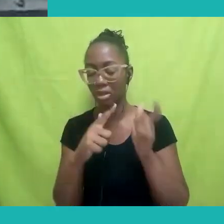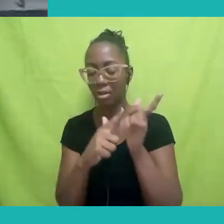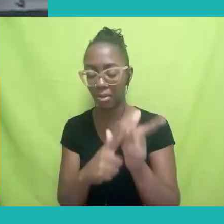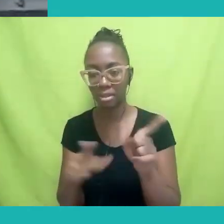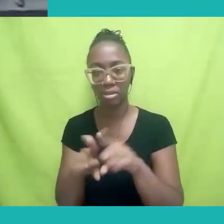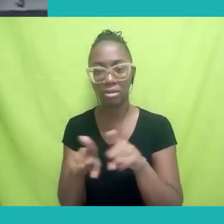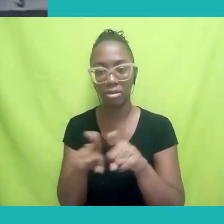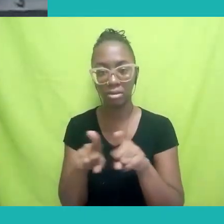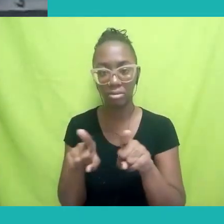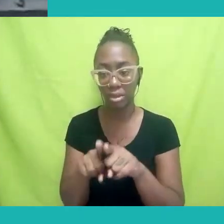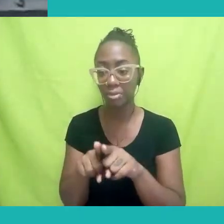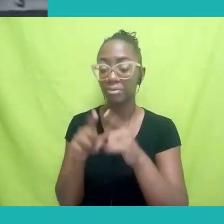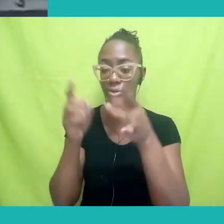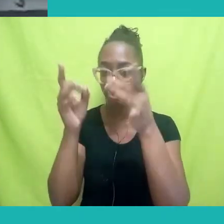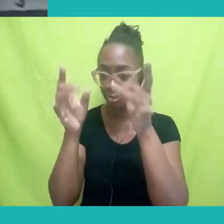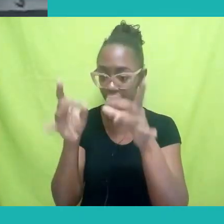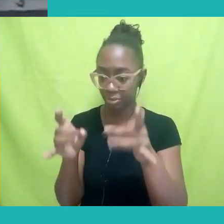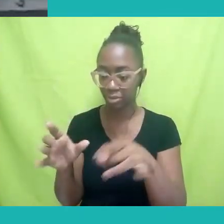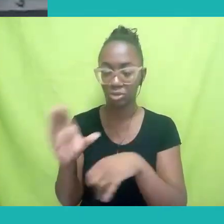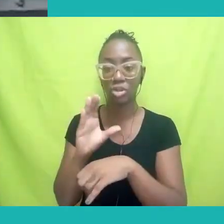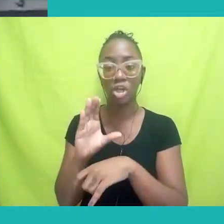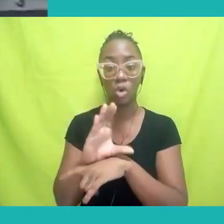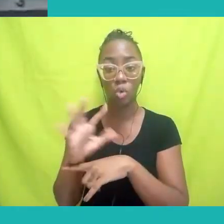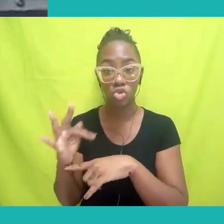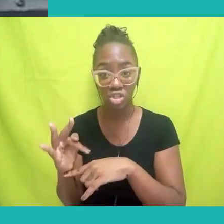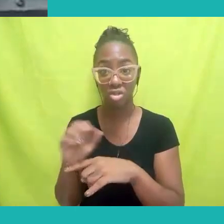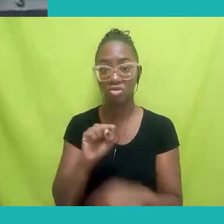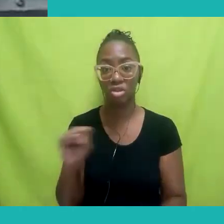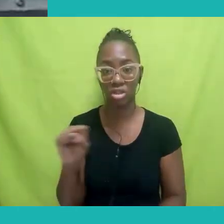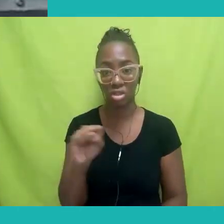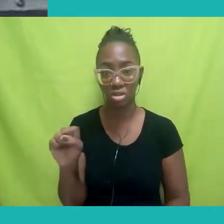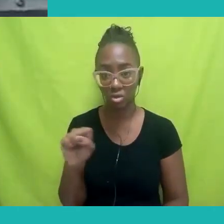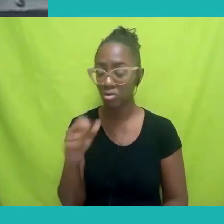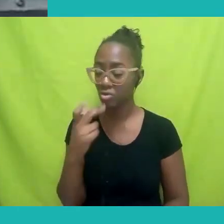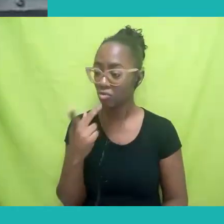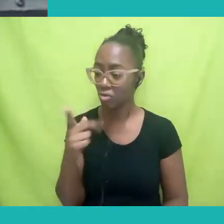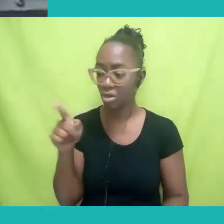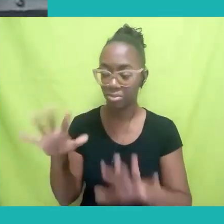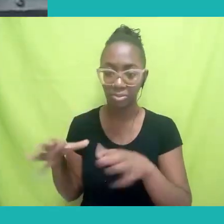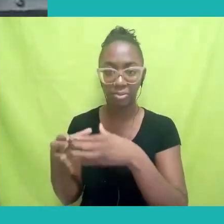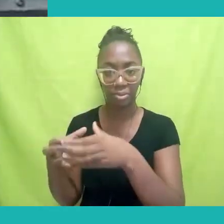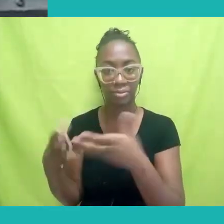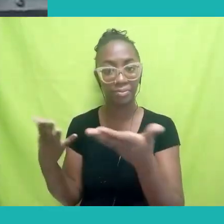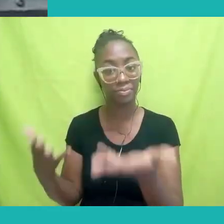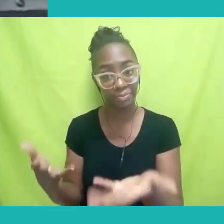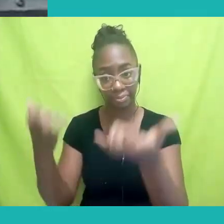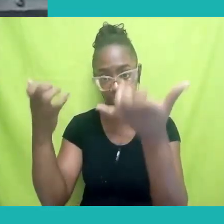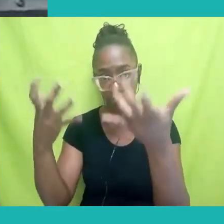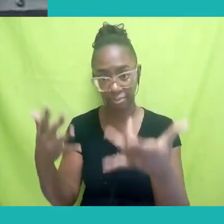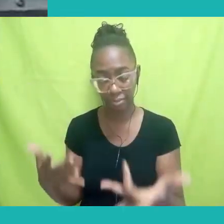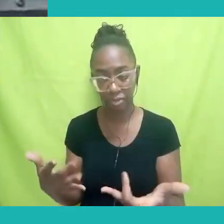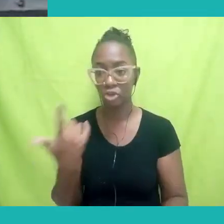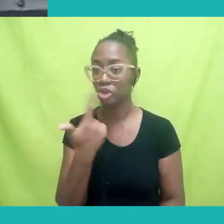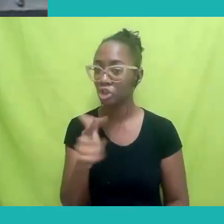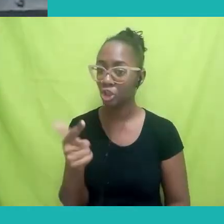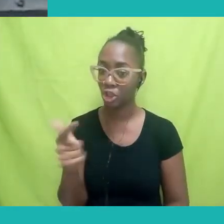a especificidade que a Constituição de 88 reserva à categoria. Então, ilustrativamente, não haveria,